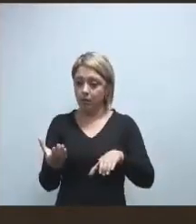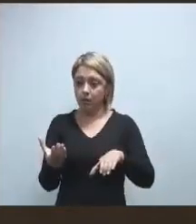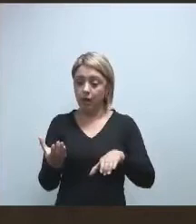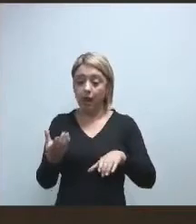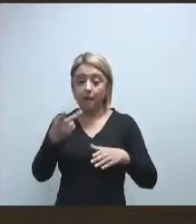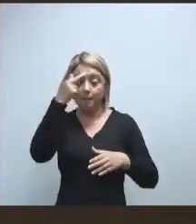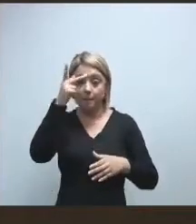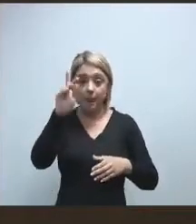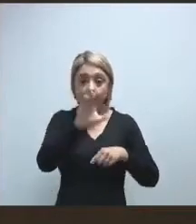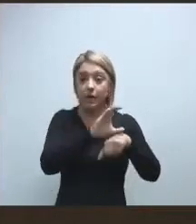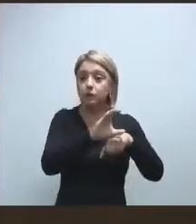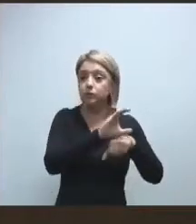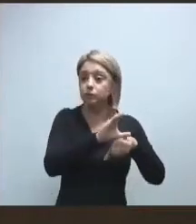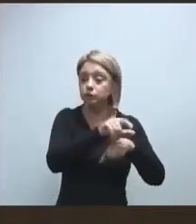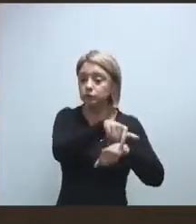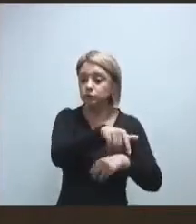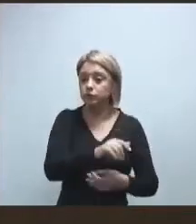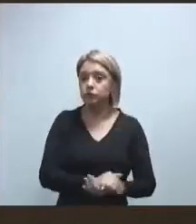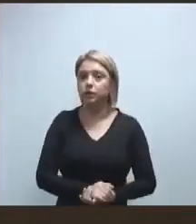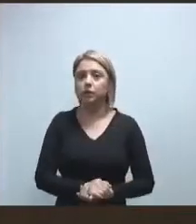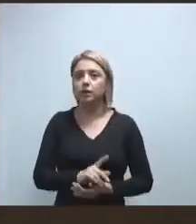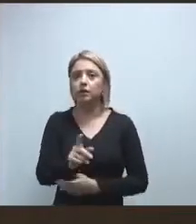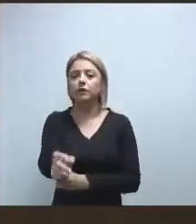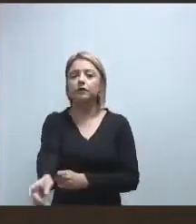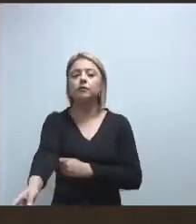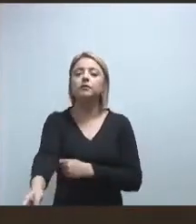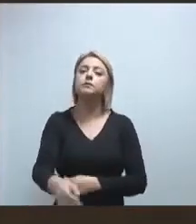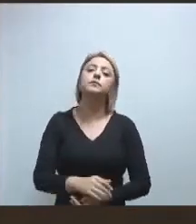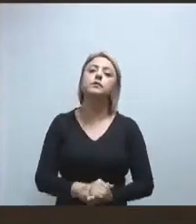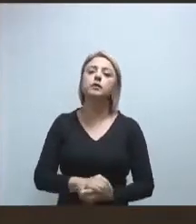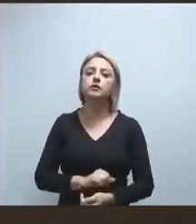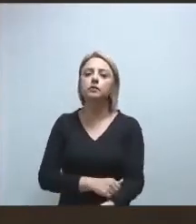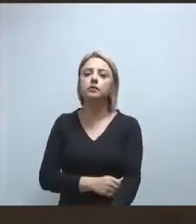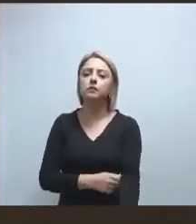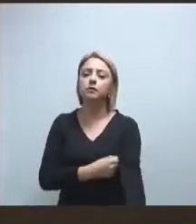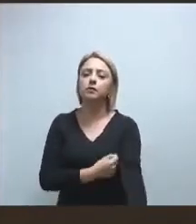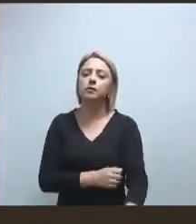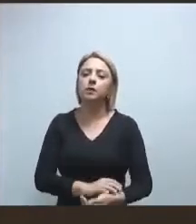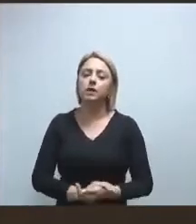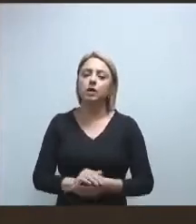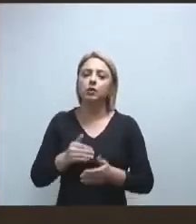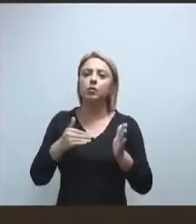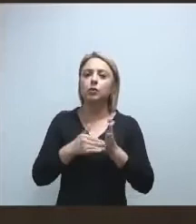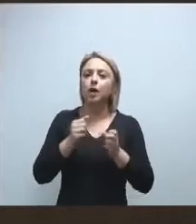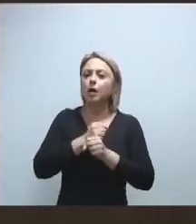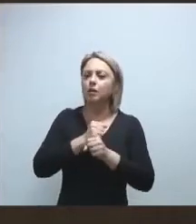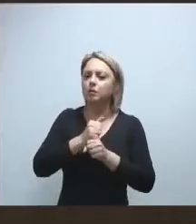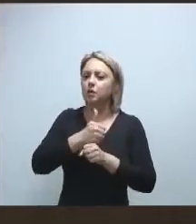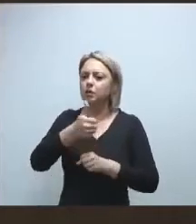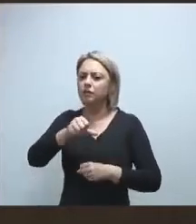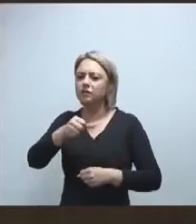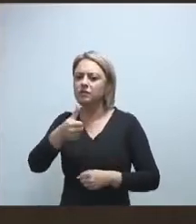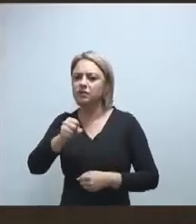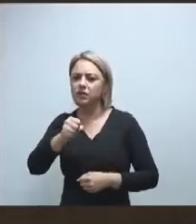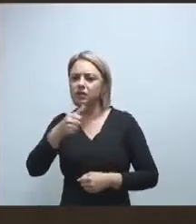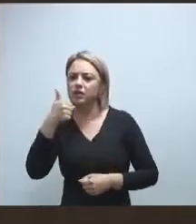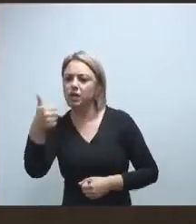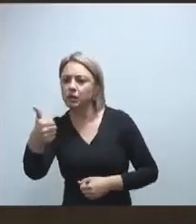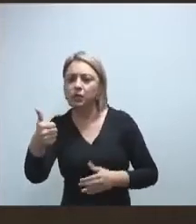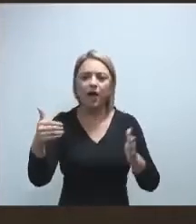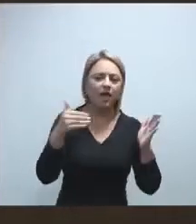constituinte e foram nada mais nada menos do que de 1981 até